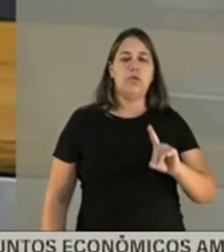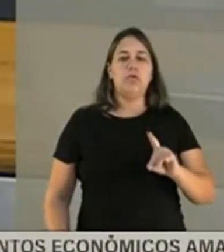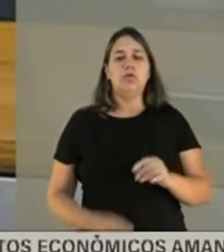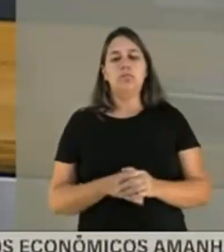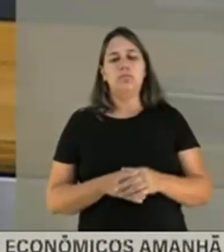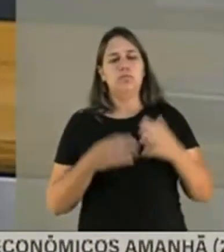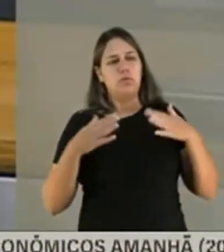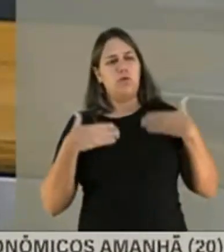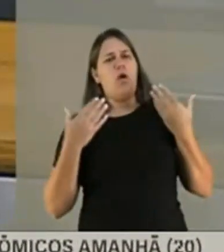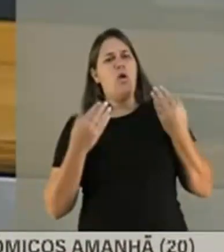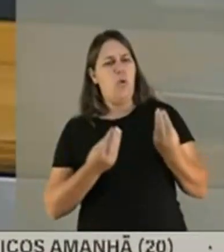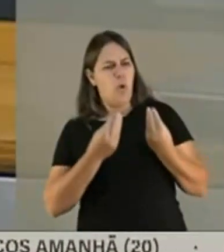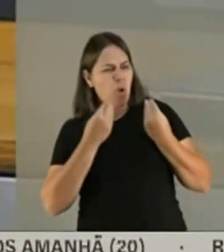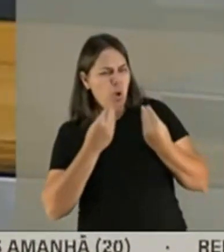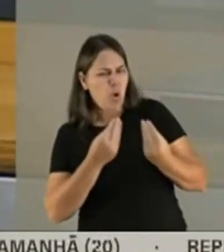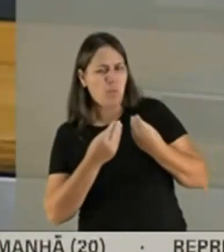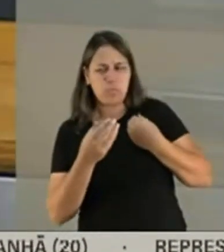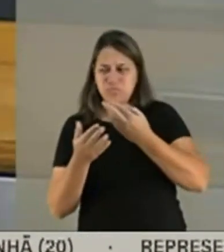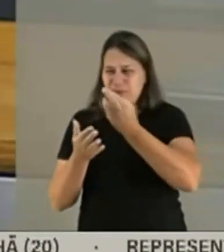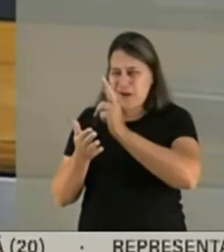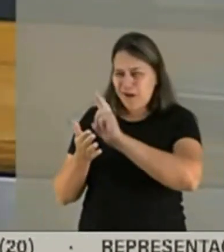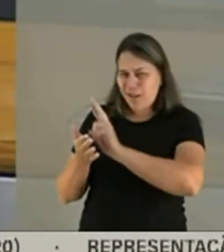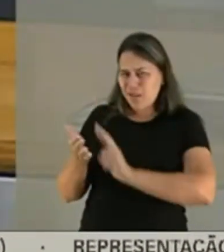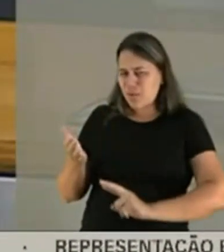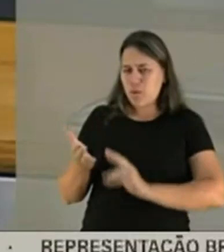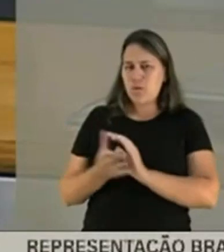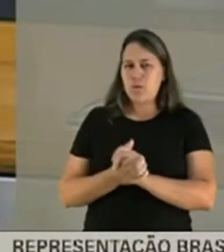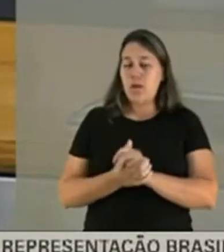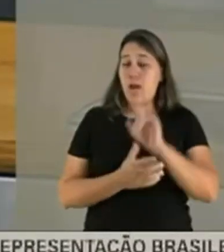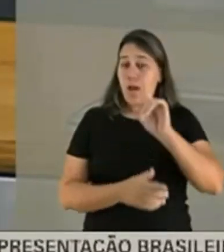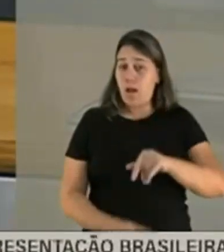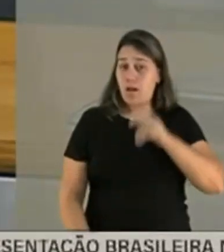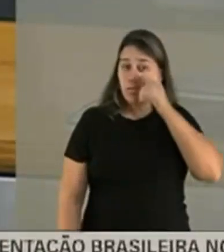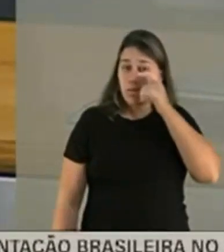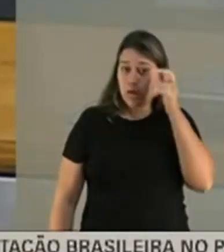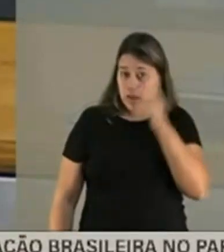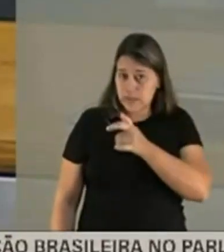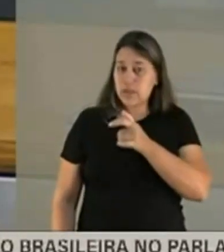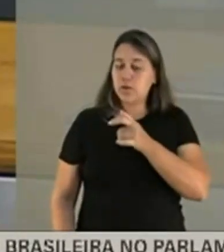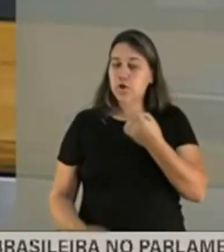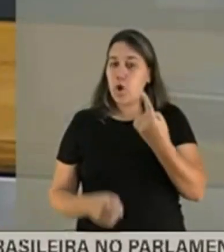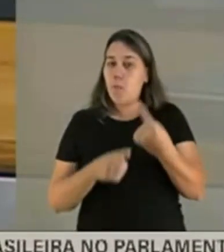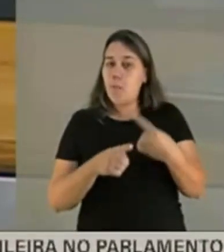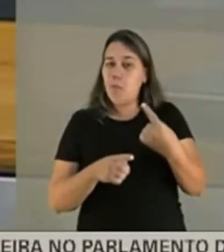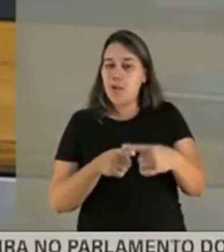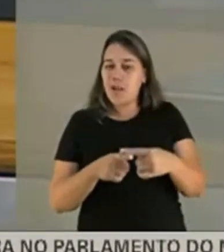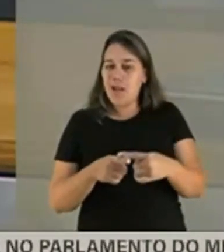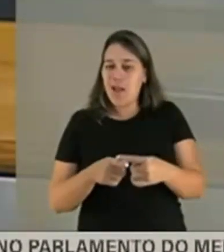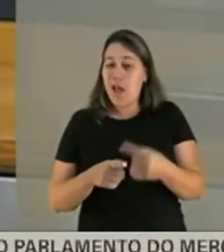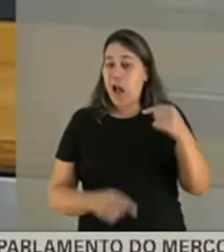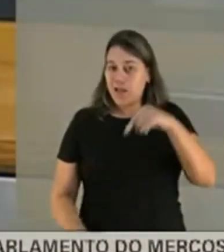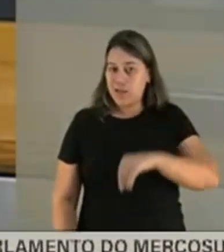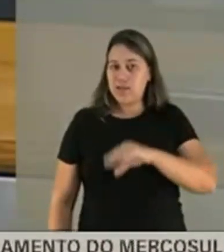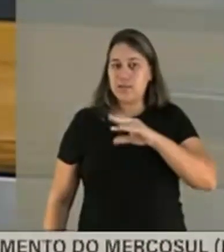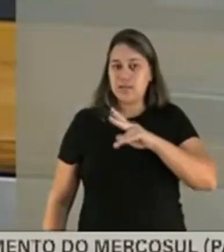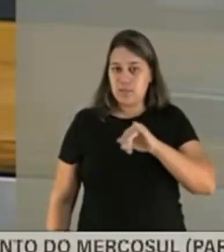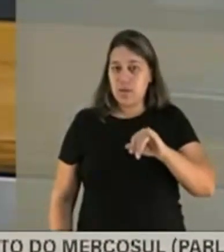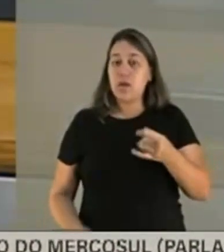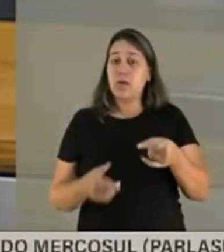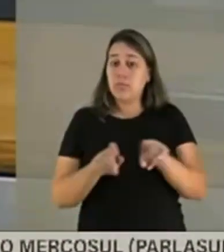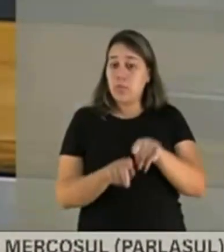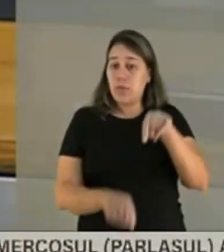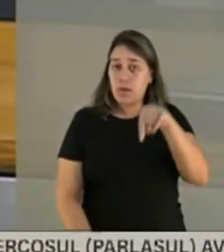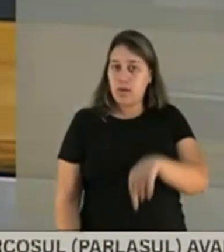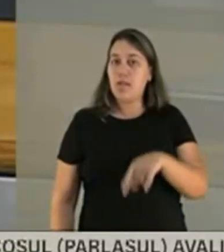com o vazamento deste relatório. É interessante essa questão do vazamento, porque essa CPI também, aqui